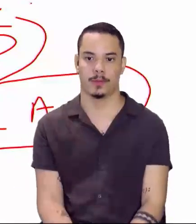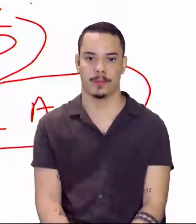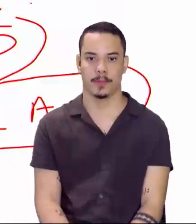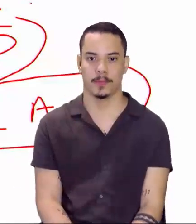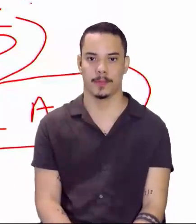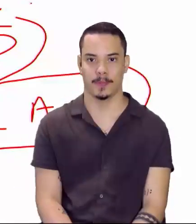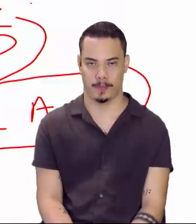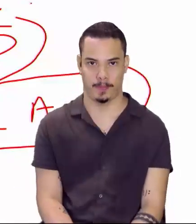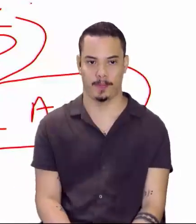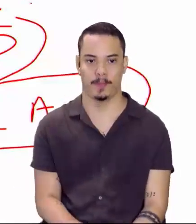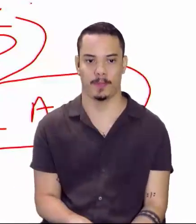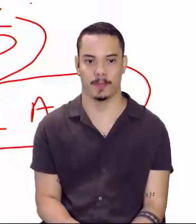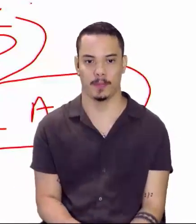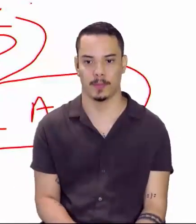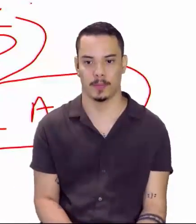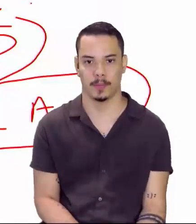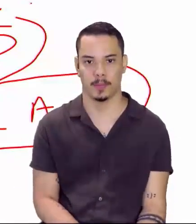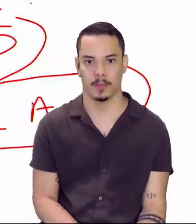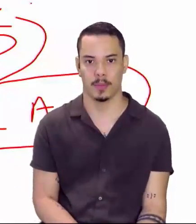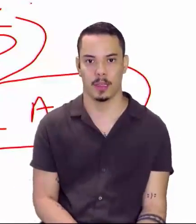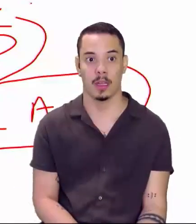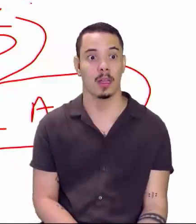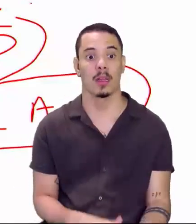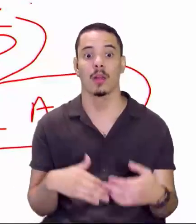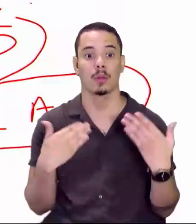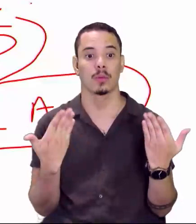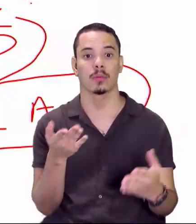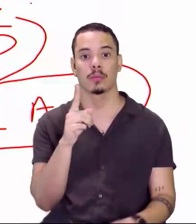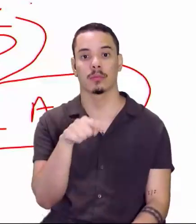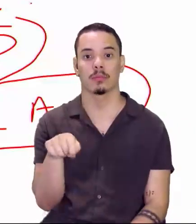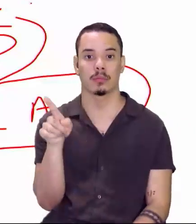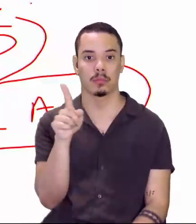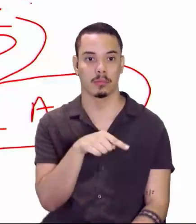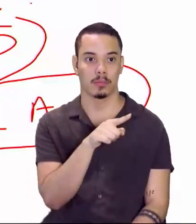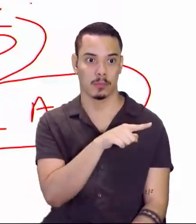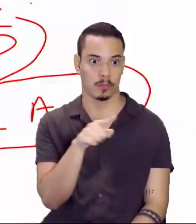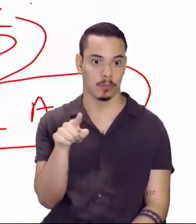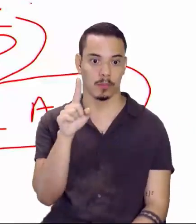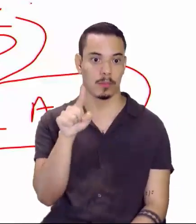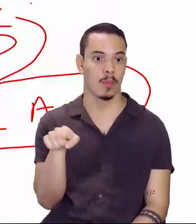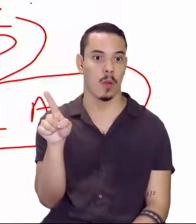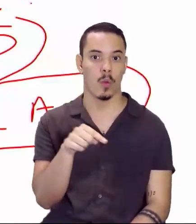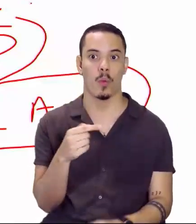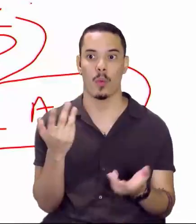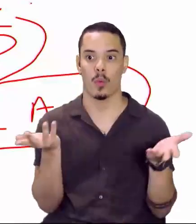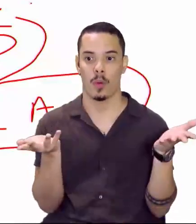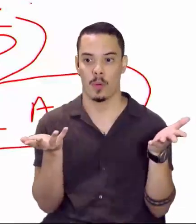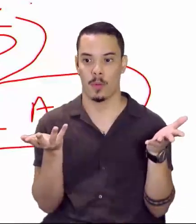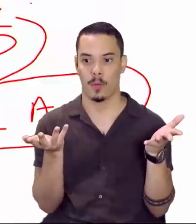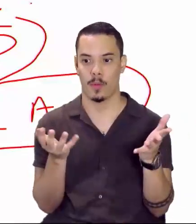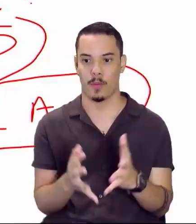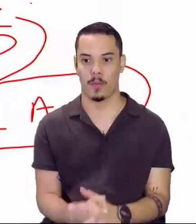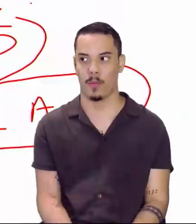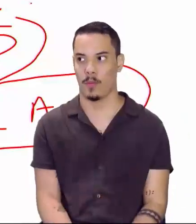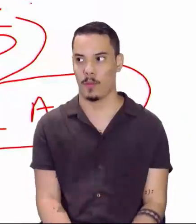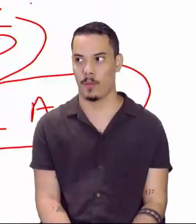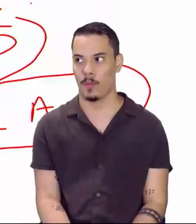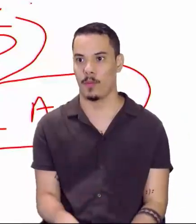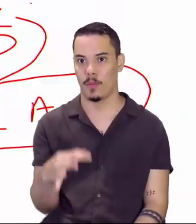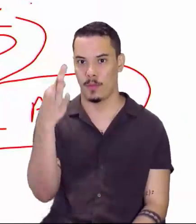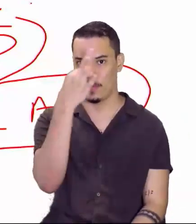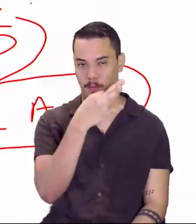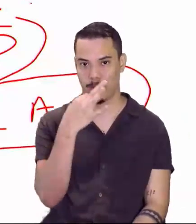32. Qual foi a alternativa que você marcou, meu caro aluno? Olha só que lindo,